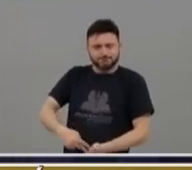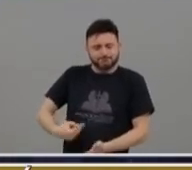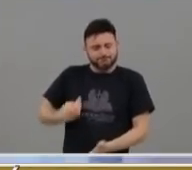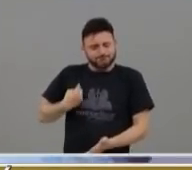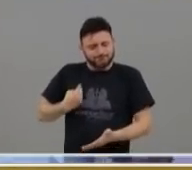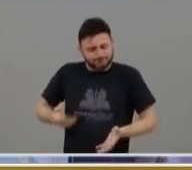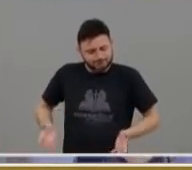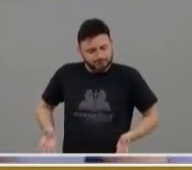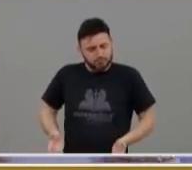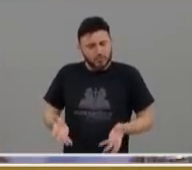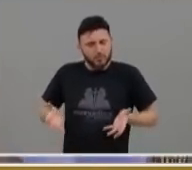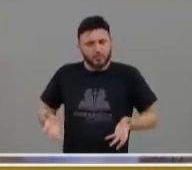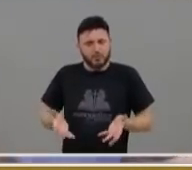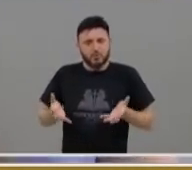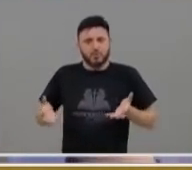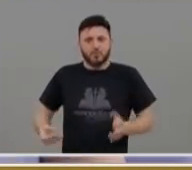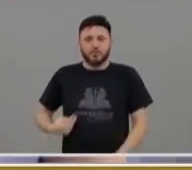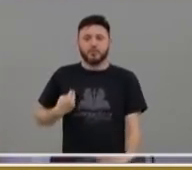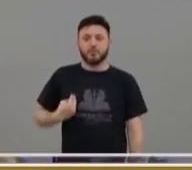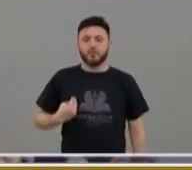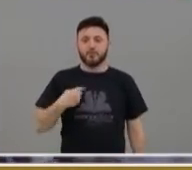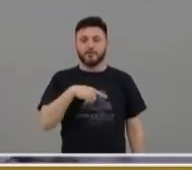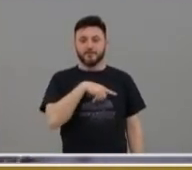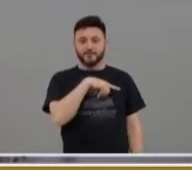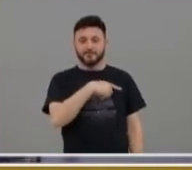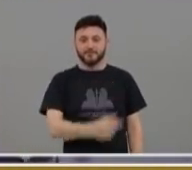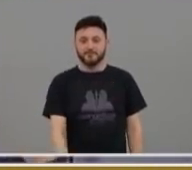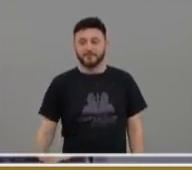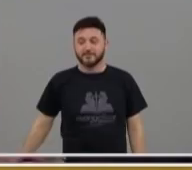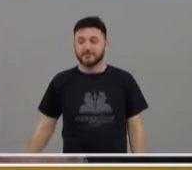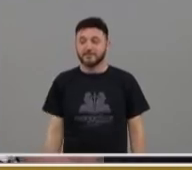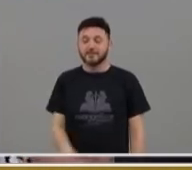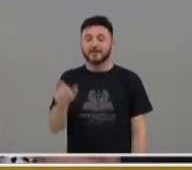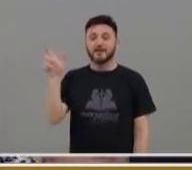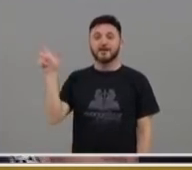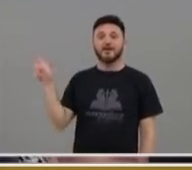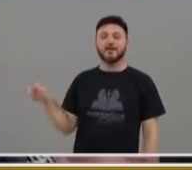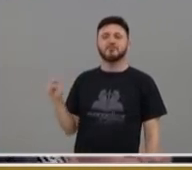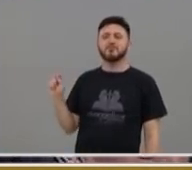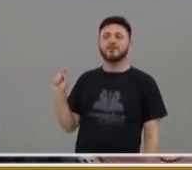Mais uma vez, quero ouvir tua voz. Ele é Jesus, amo você.